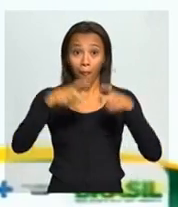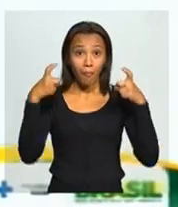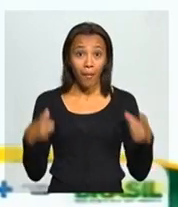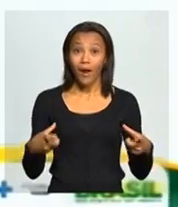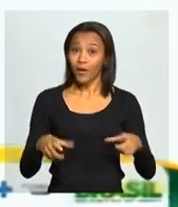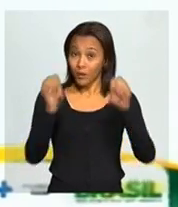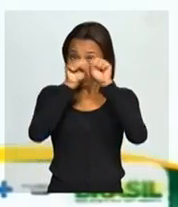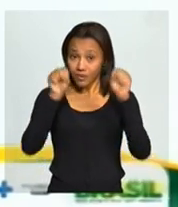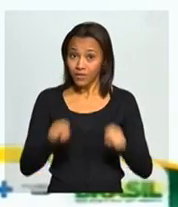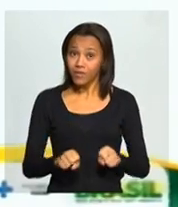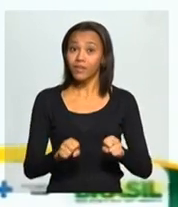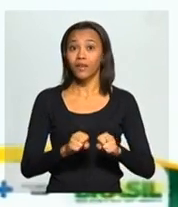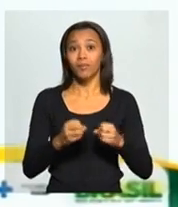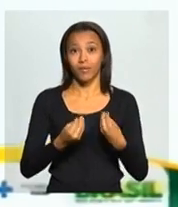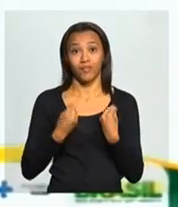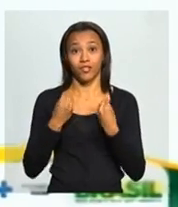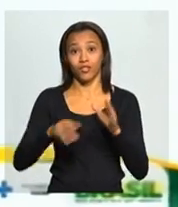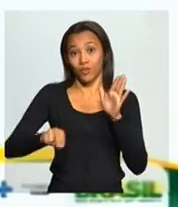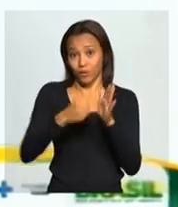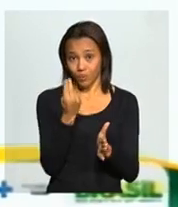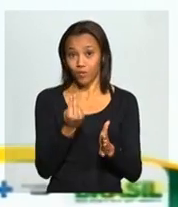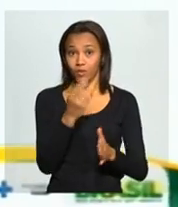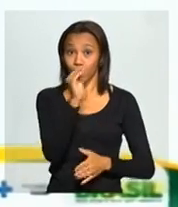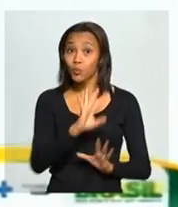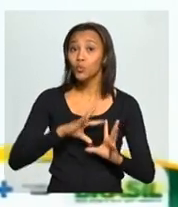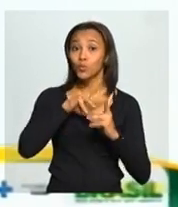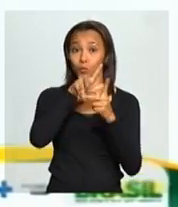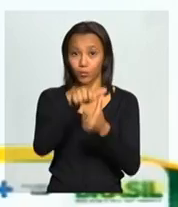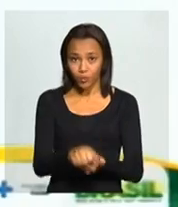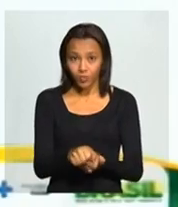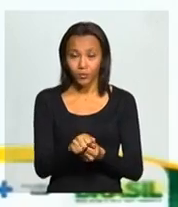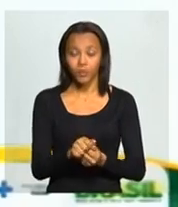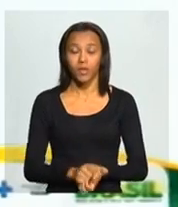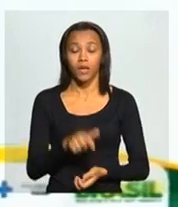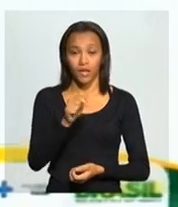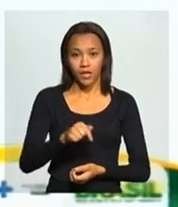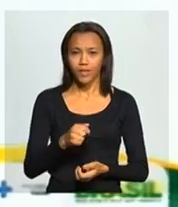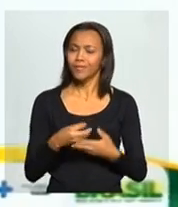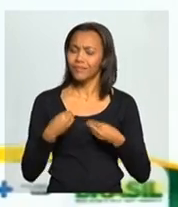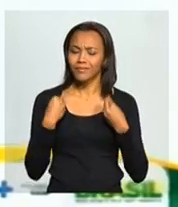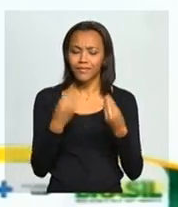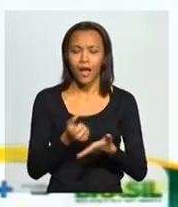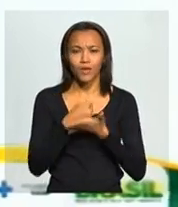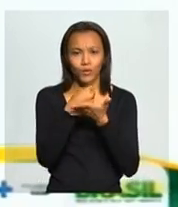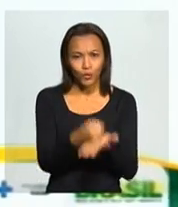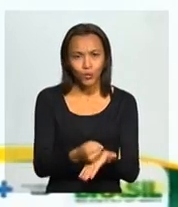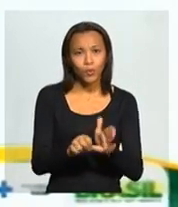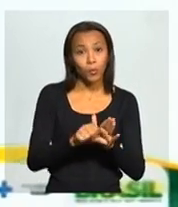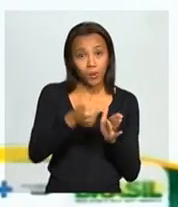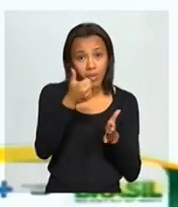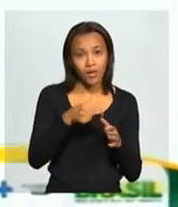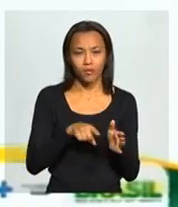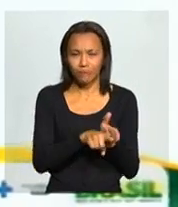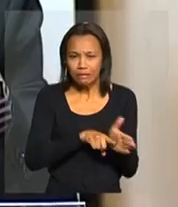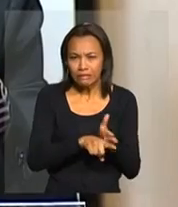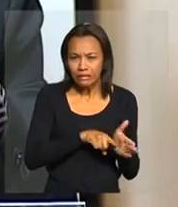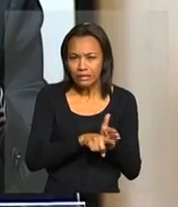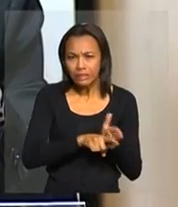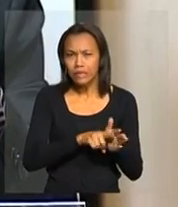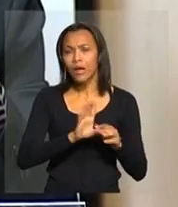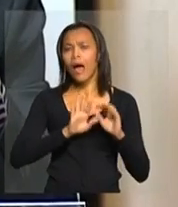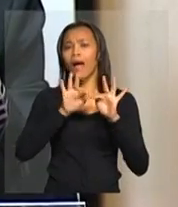mundo, e a rede pública brasileira oferece assistência integral ao paciente, dos exames pré-operatórios até os